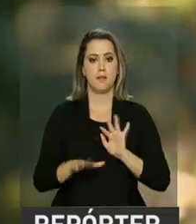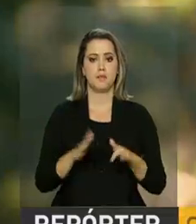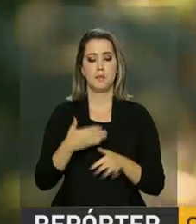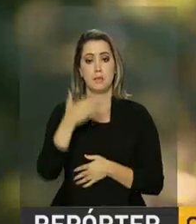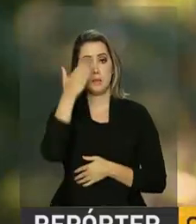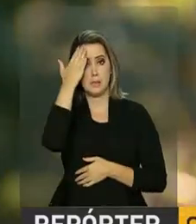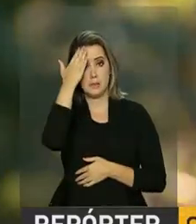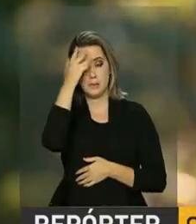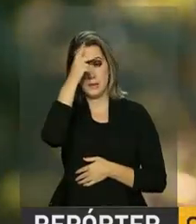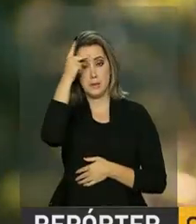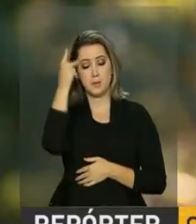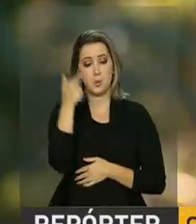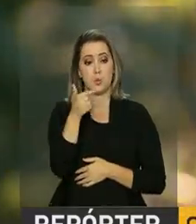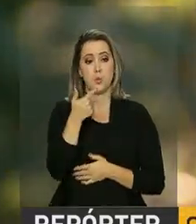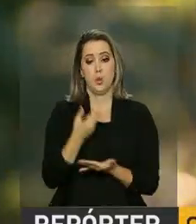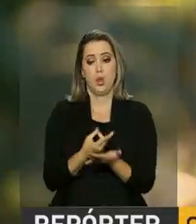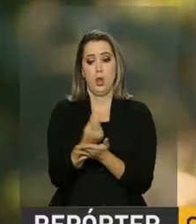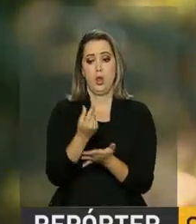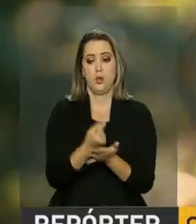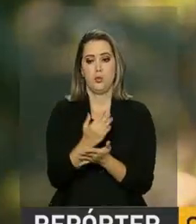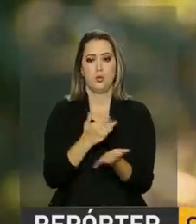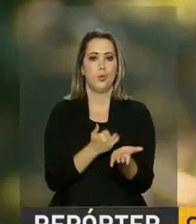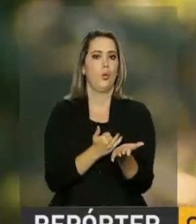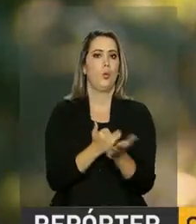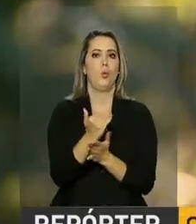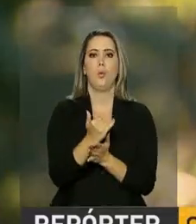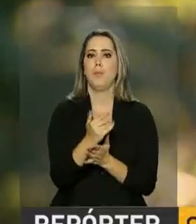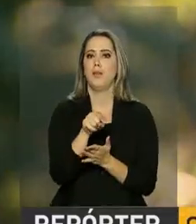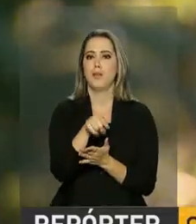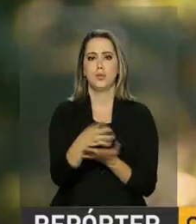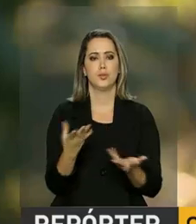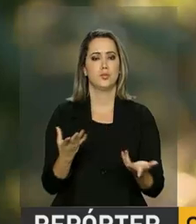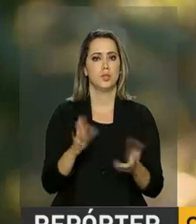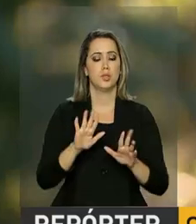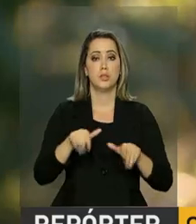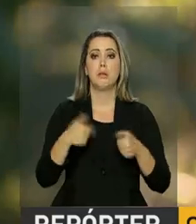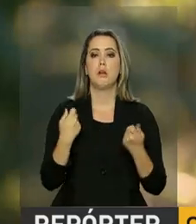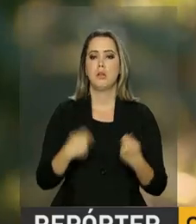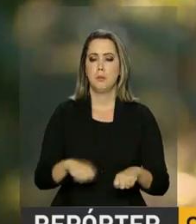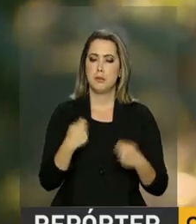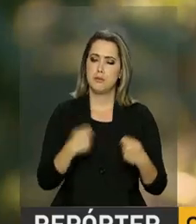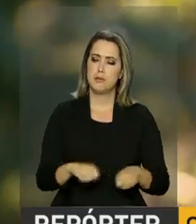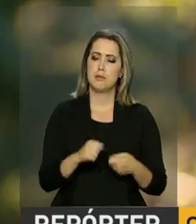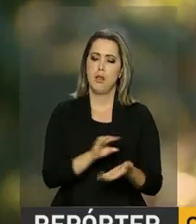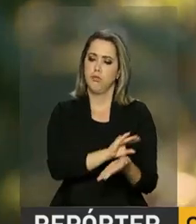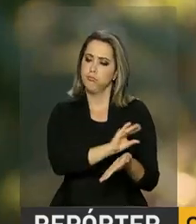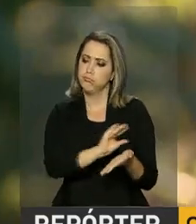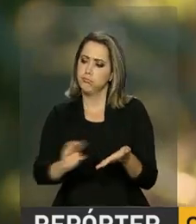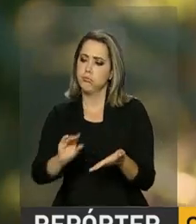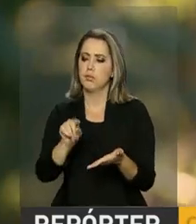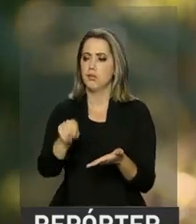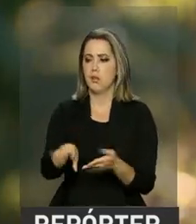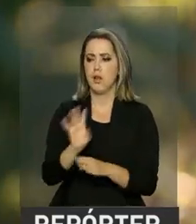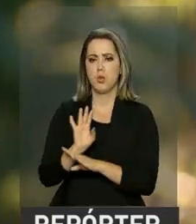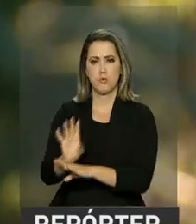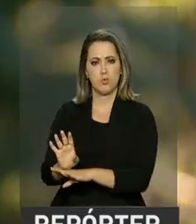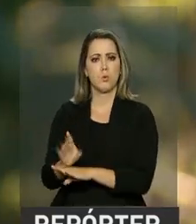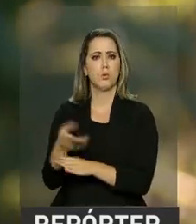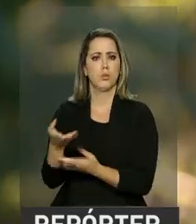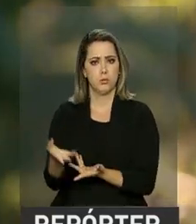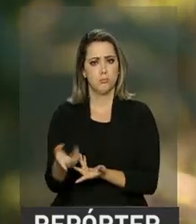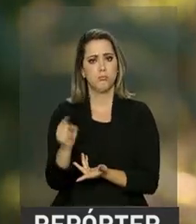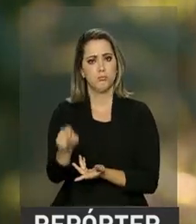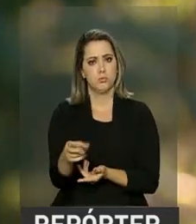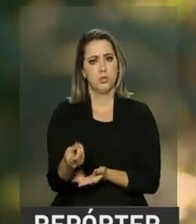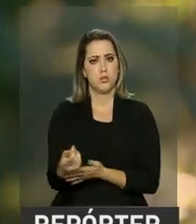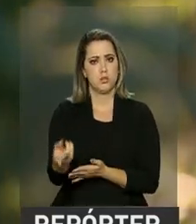é esse dinheiro de investimento no início da safra então ele precisa dessa desse incentivo é